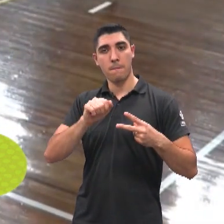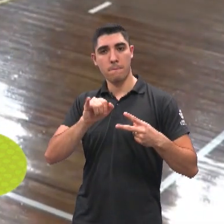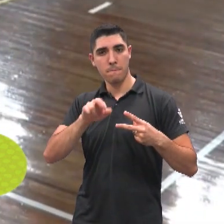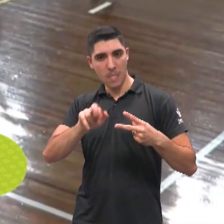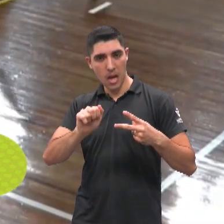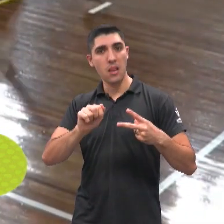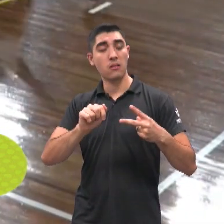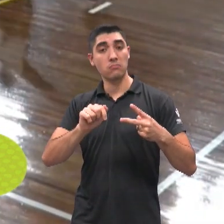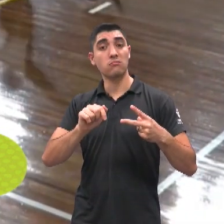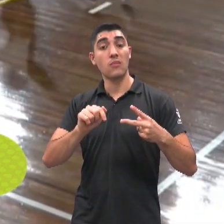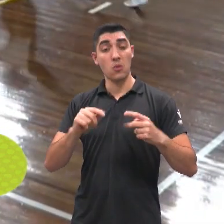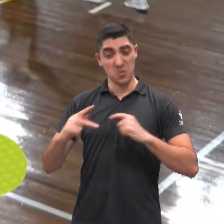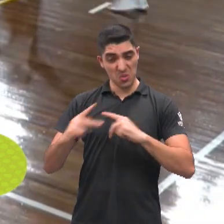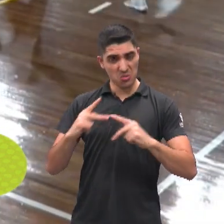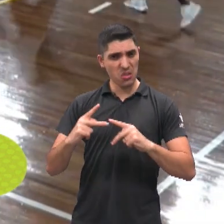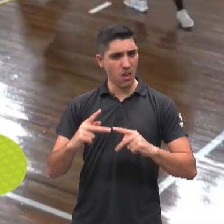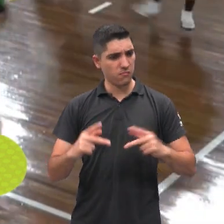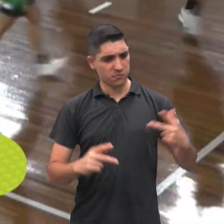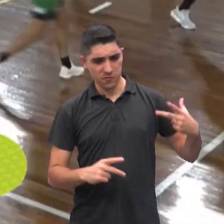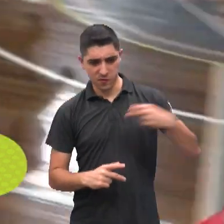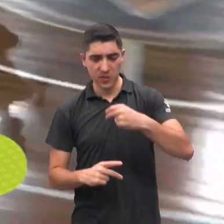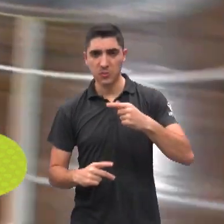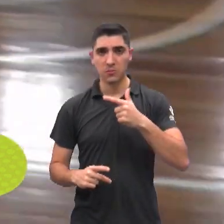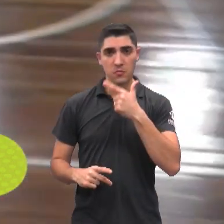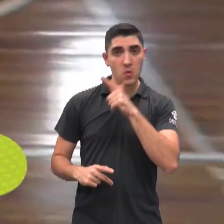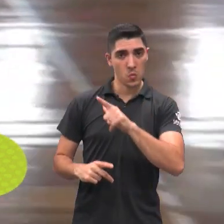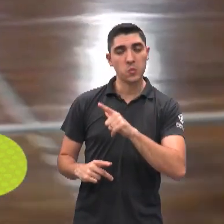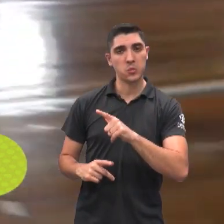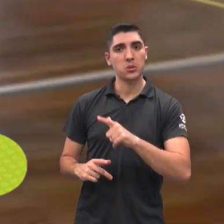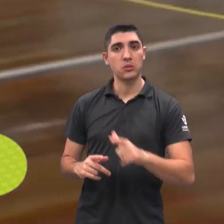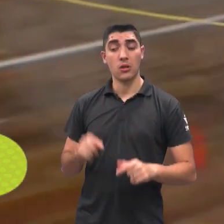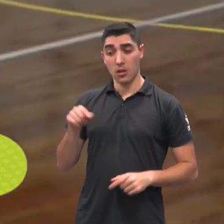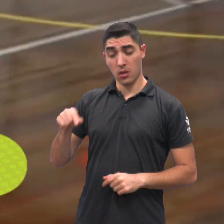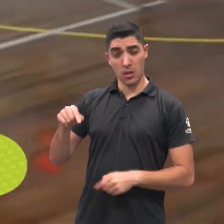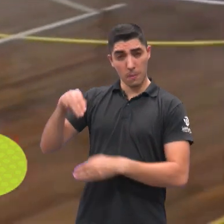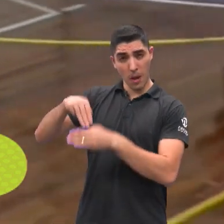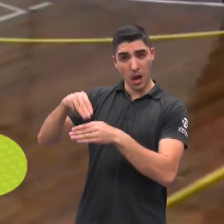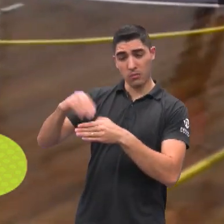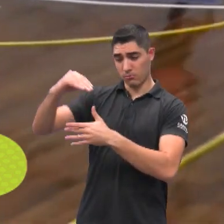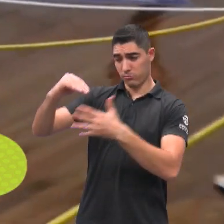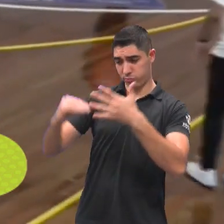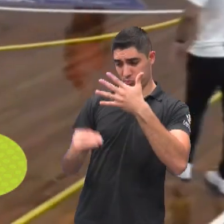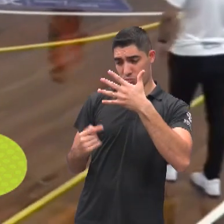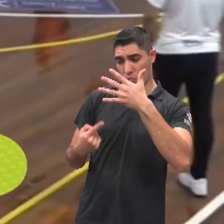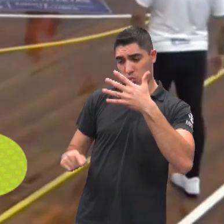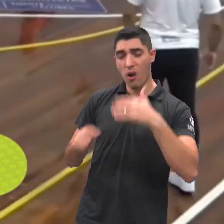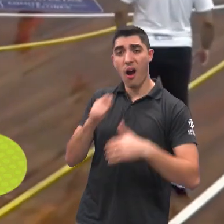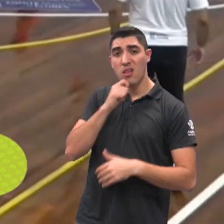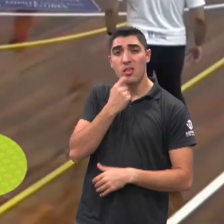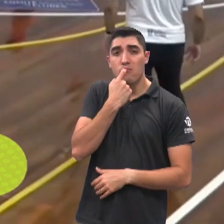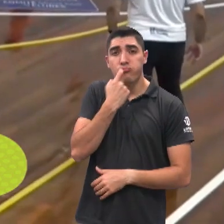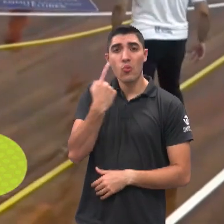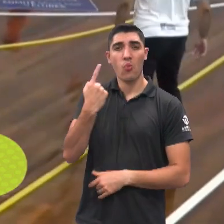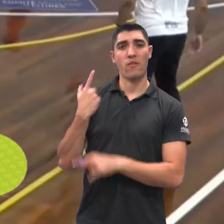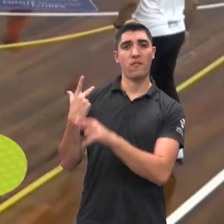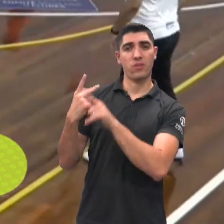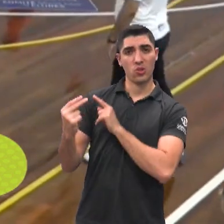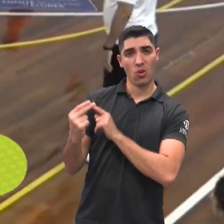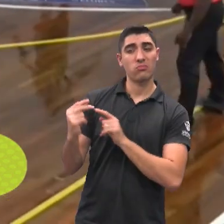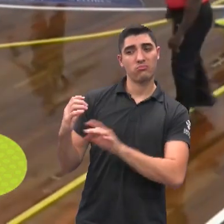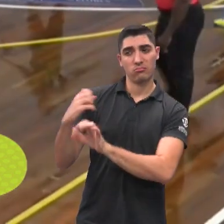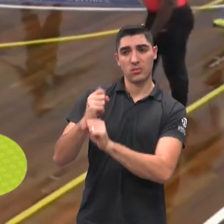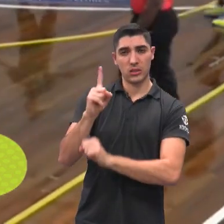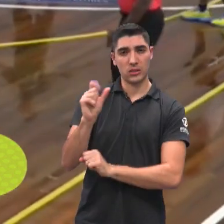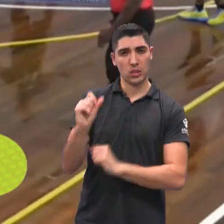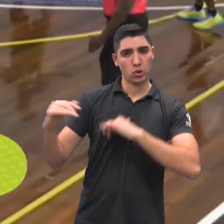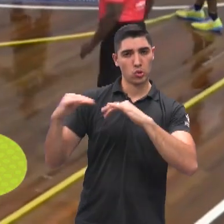José venceu sem sustos as paranaenses, que continuam na lanterna da competição com apenas uma vitória em 16 jogos até aqui. O